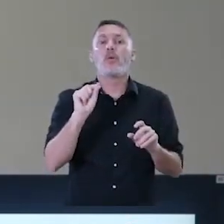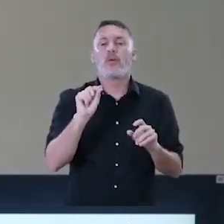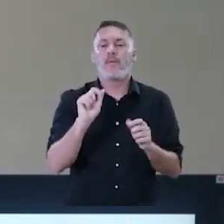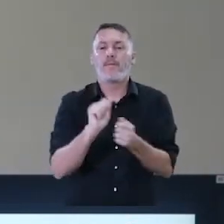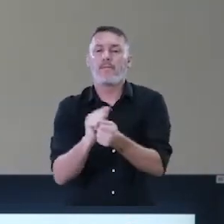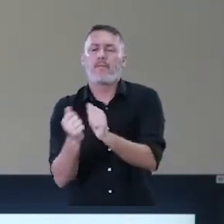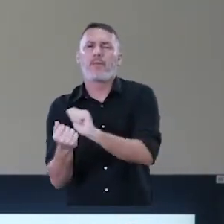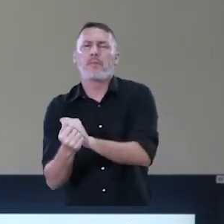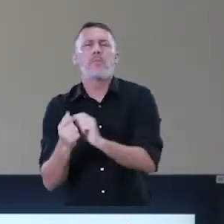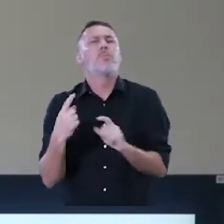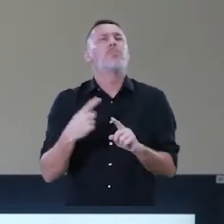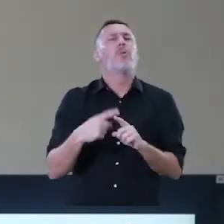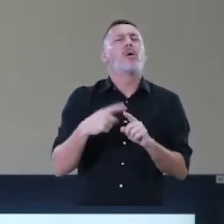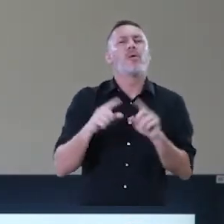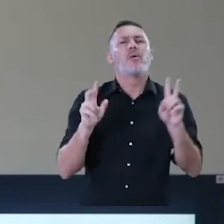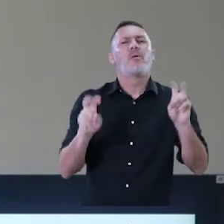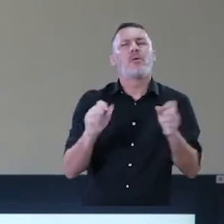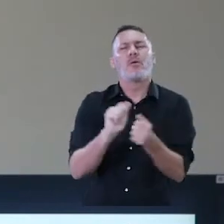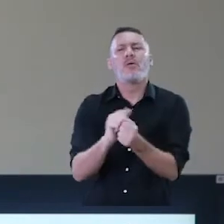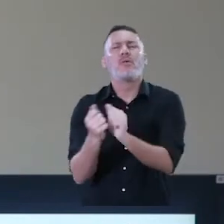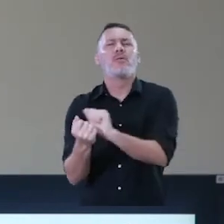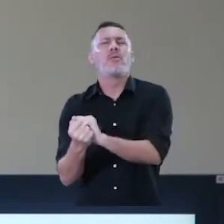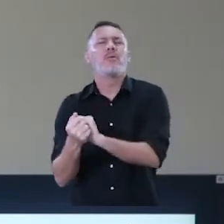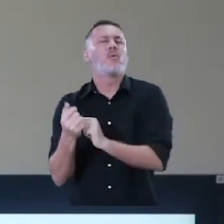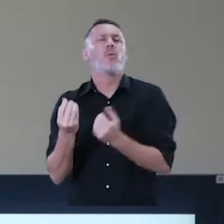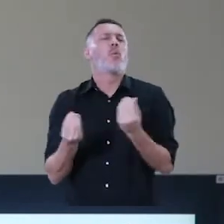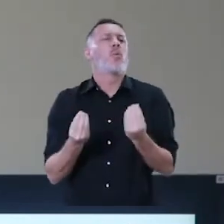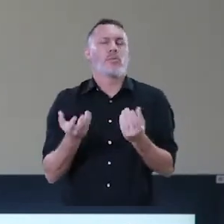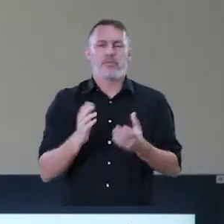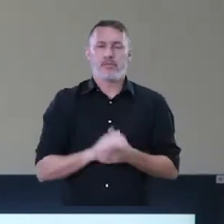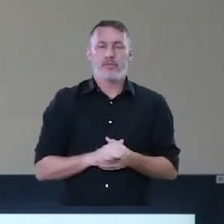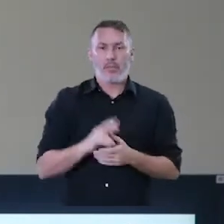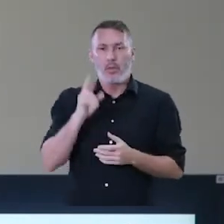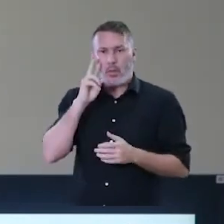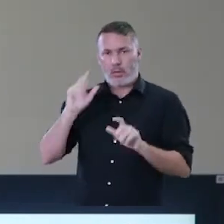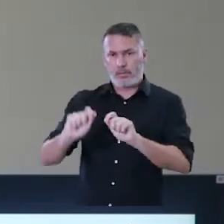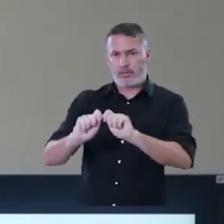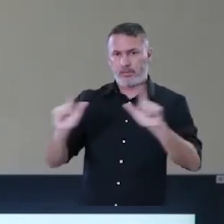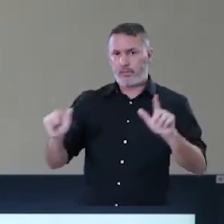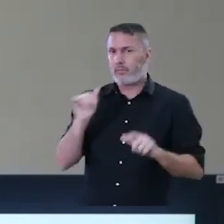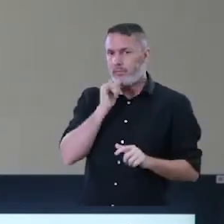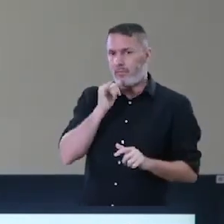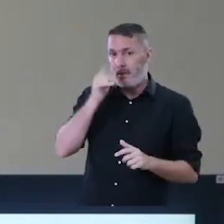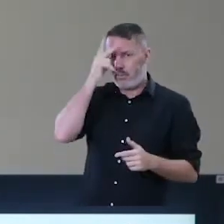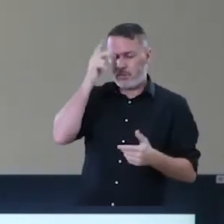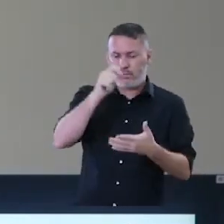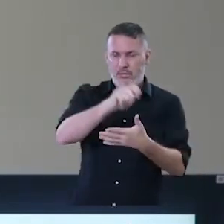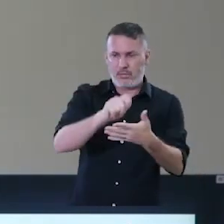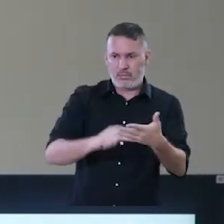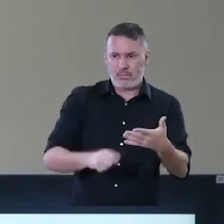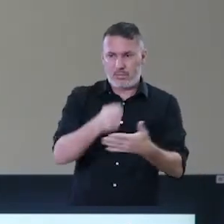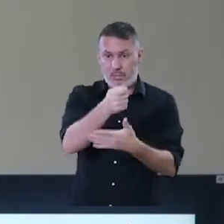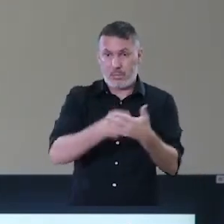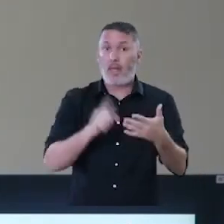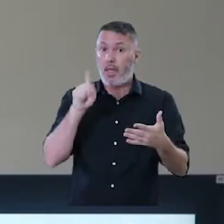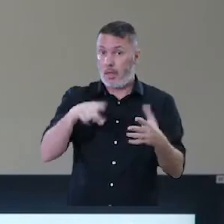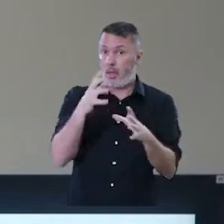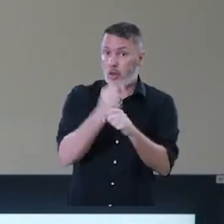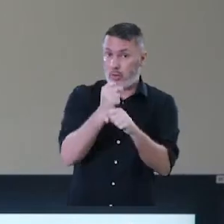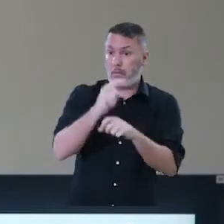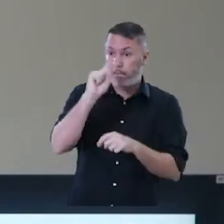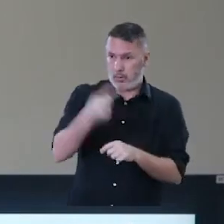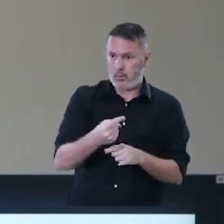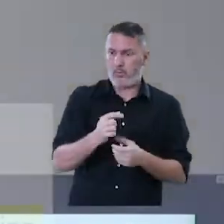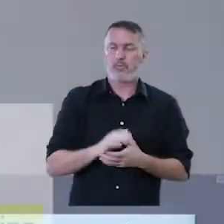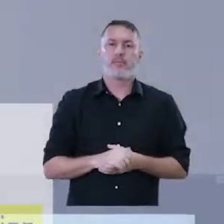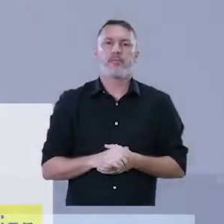citação indireta. Por que, professor, citação indireta? Vou dar um exemplo aqui. Olha o que o candidato utilizou. Uma redação